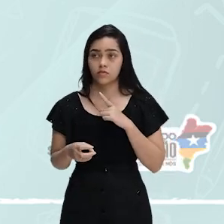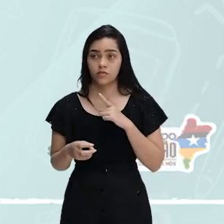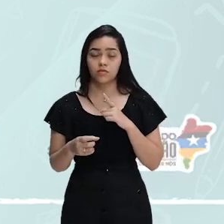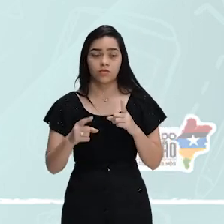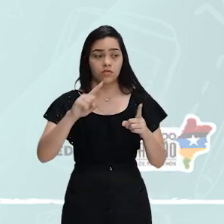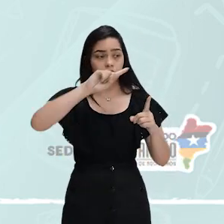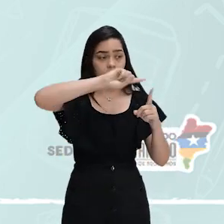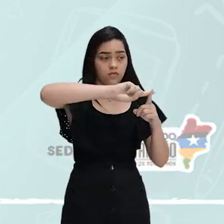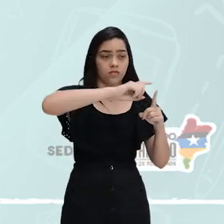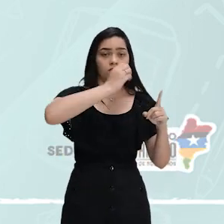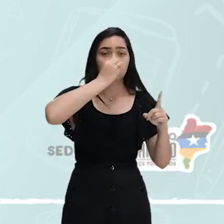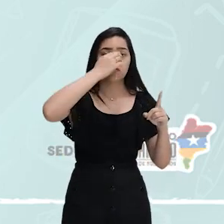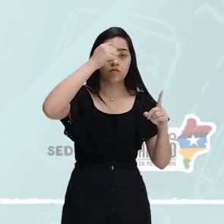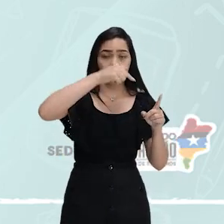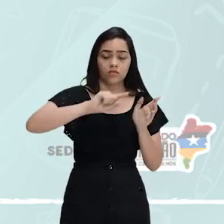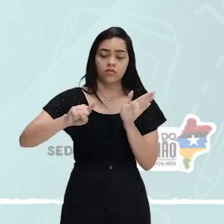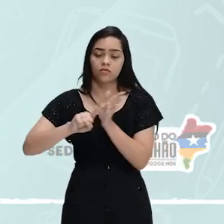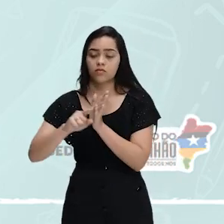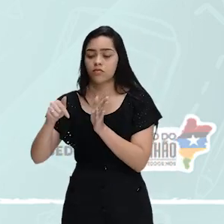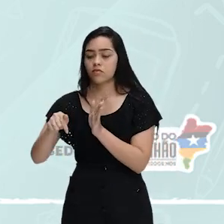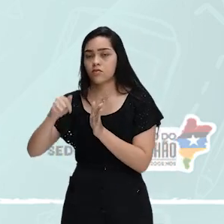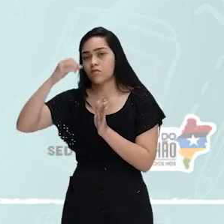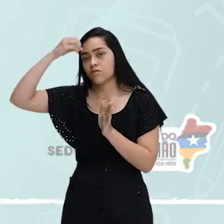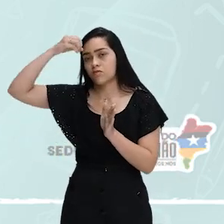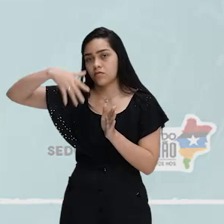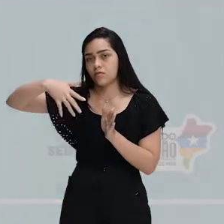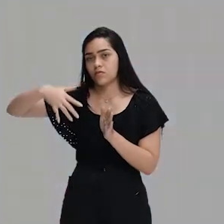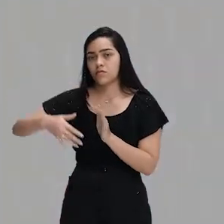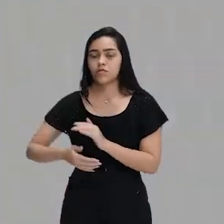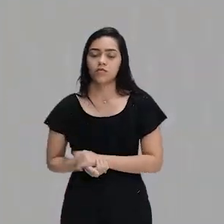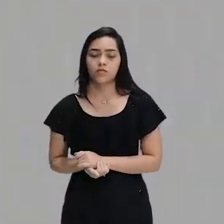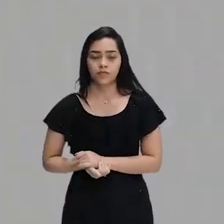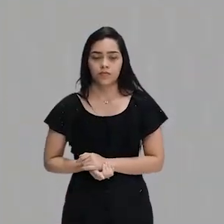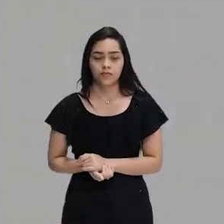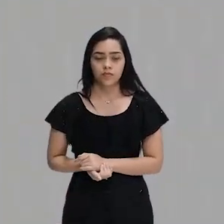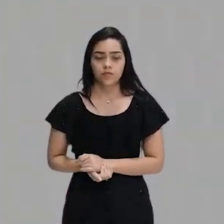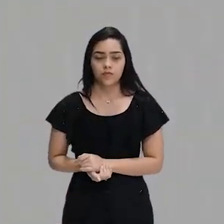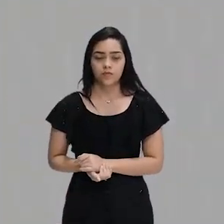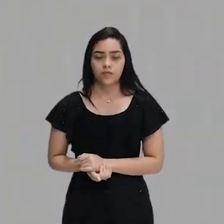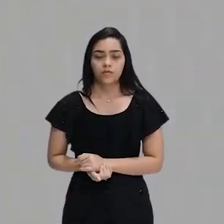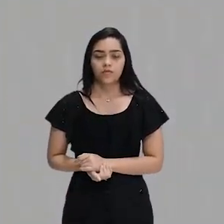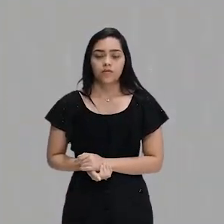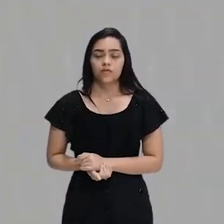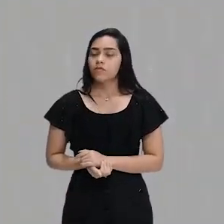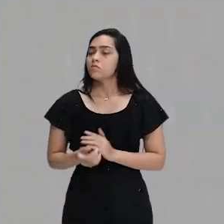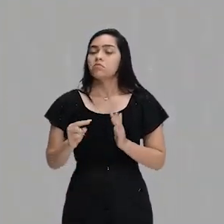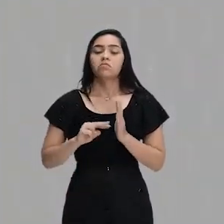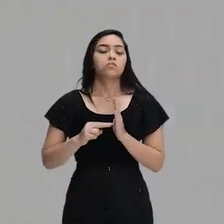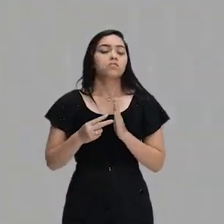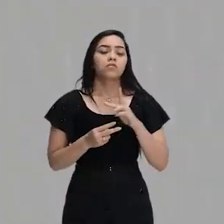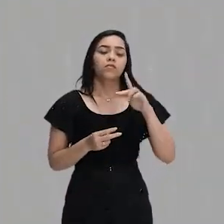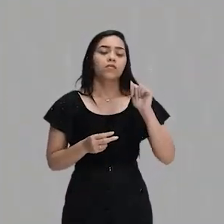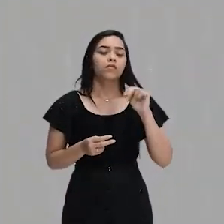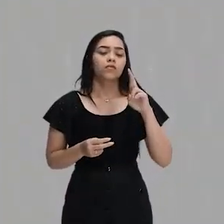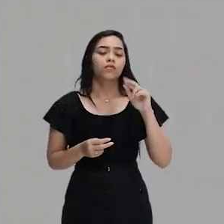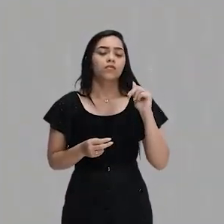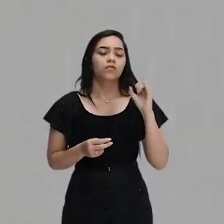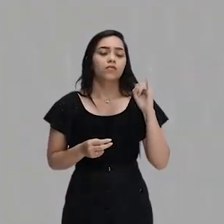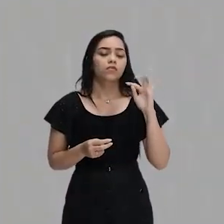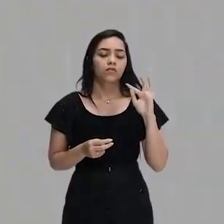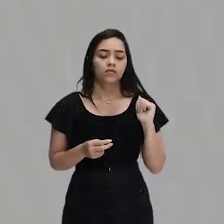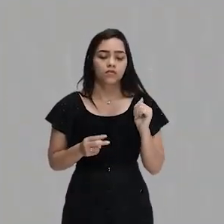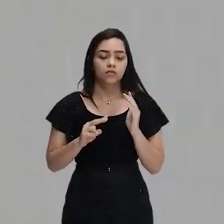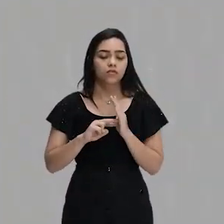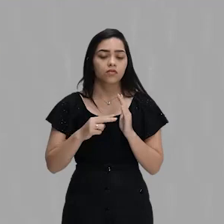ser beneficiado e o outro indivíduo vai ser prejudicado. O que é um parasita? Aliás, o que ocorre